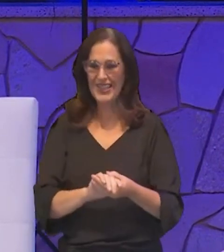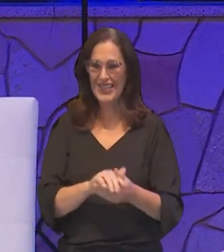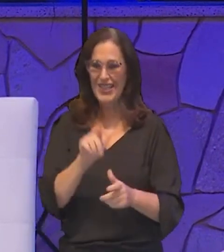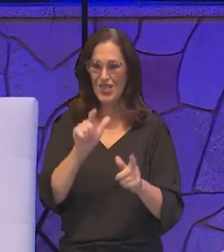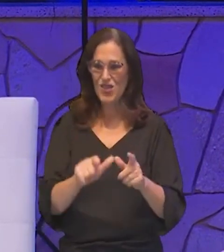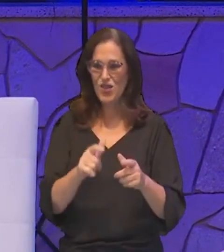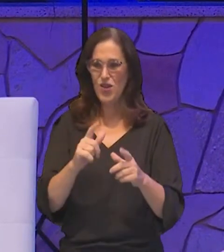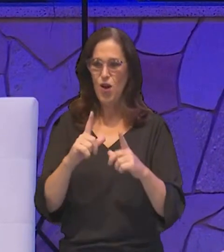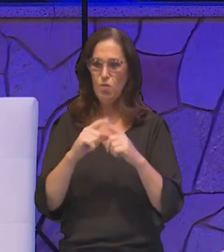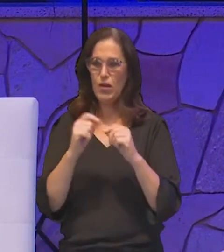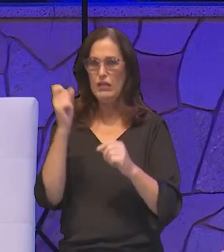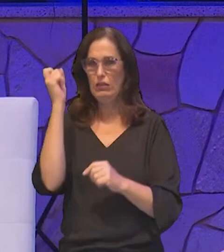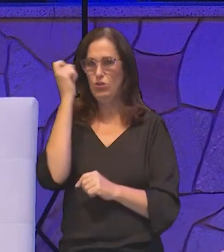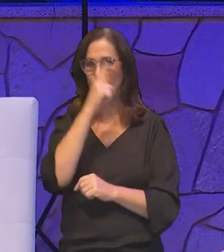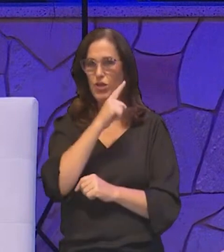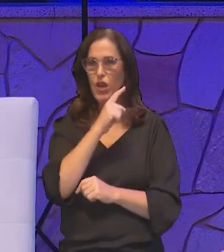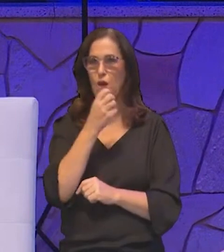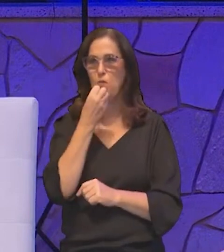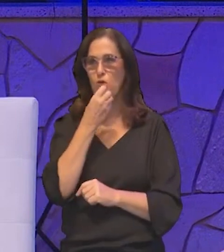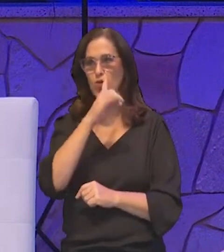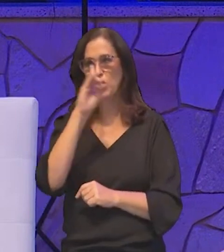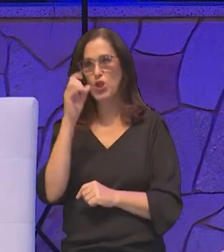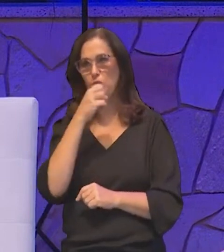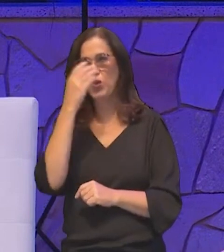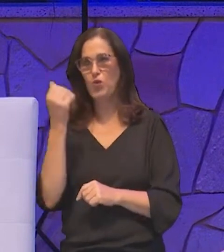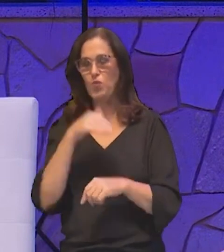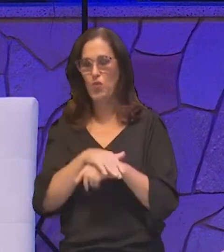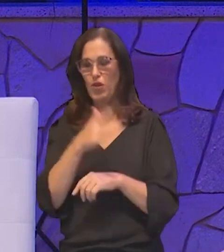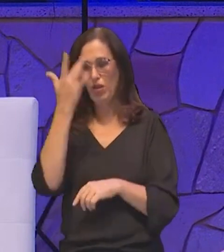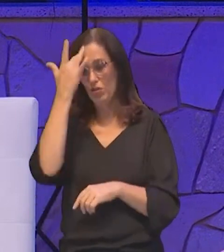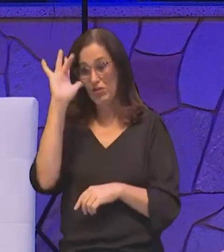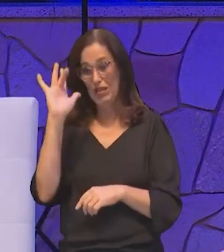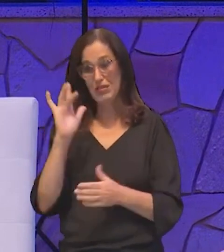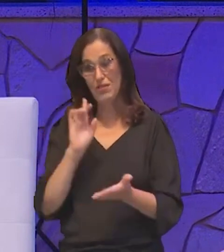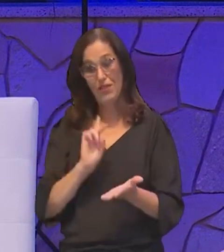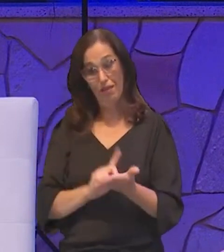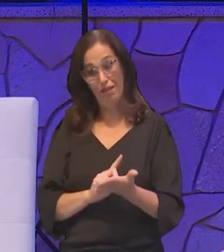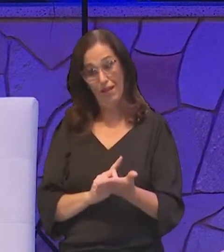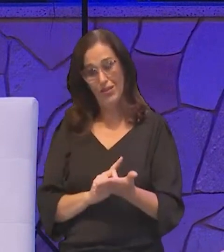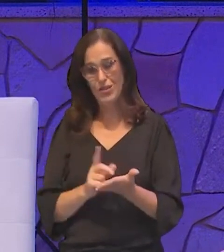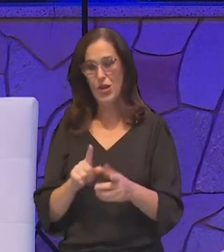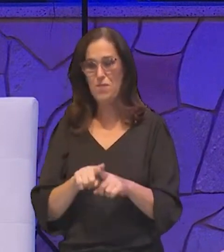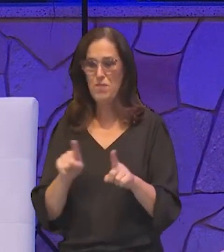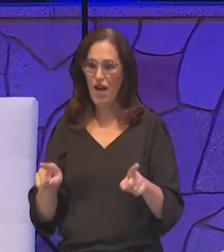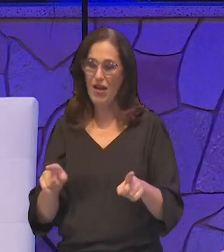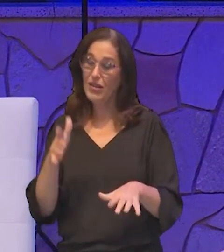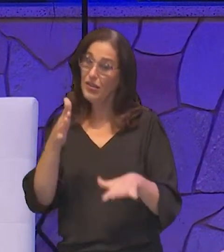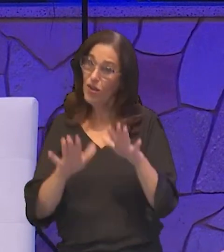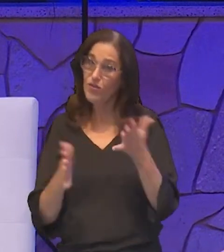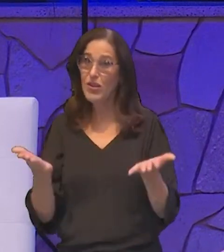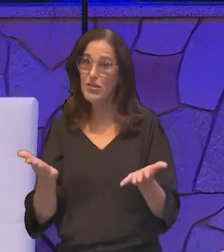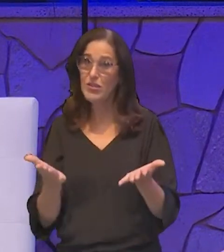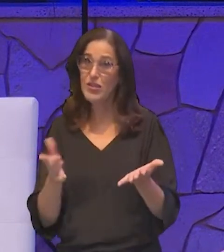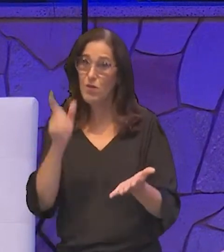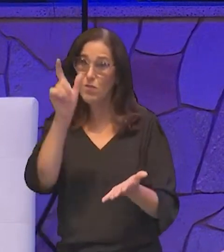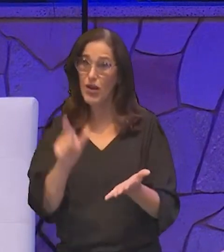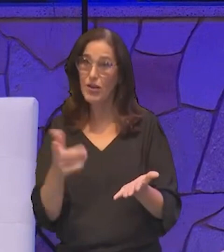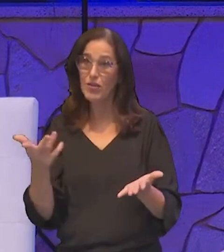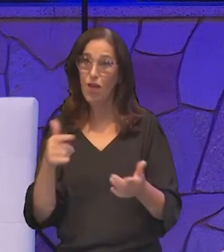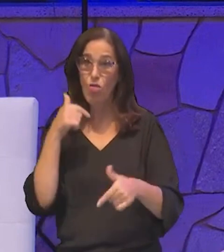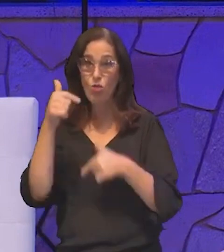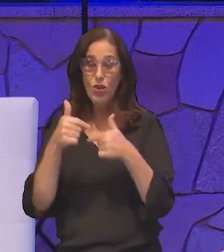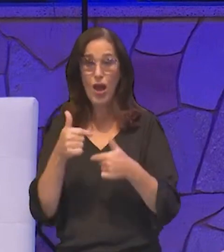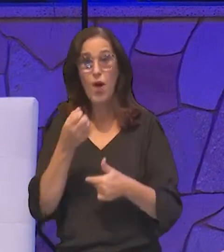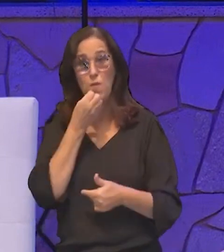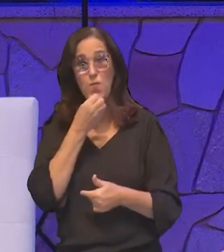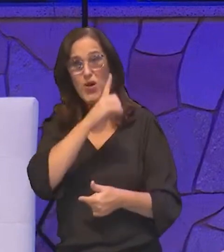que em Brasília é difícil ouvir um bom dia, uma boa tarde, uma boa noite. Eu não sei se isso é verdade, mas talvez você possa ser a pessoa do seu trabalho que dá